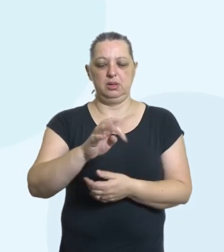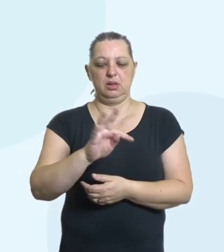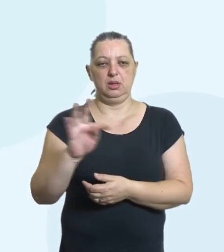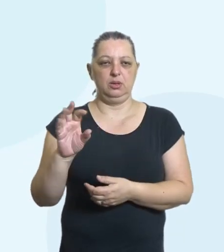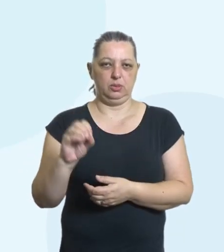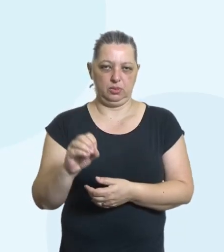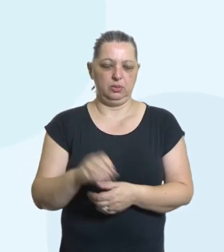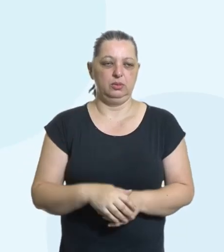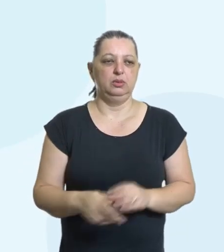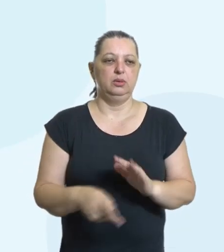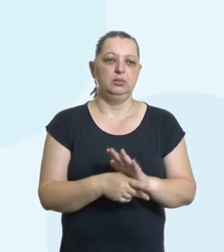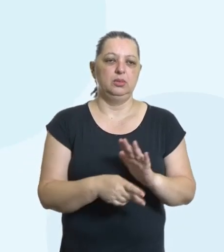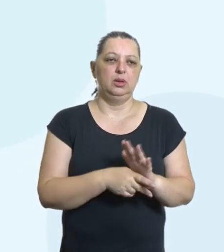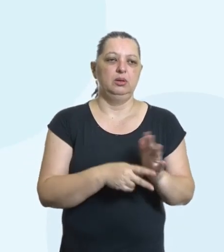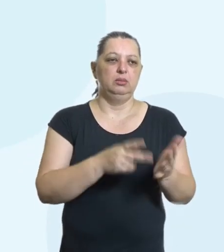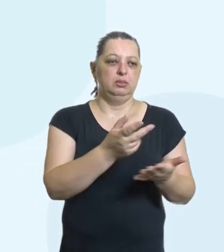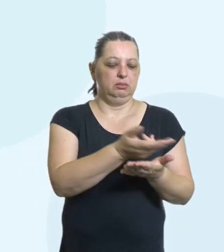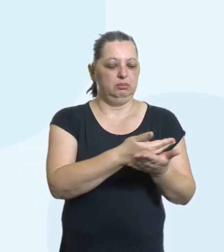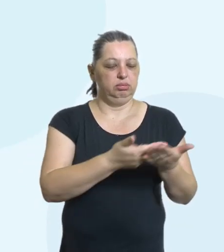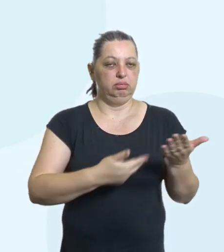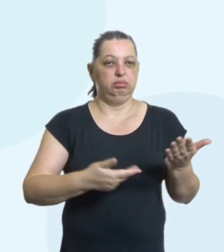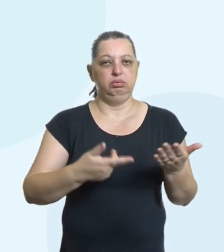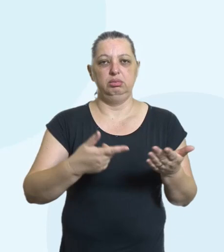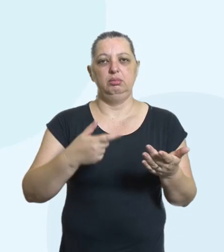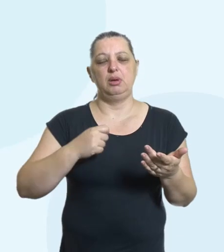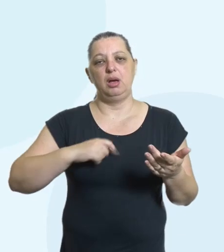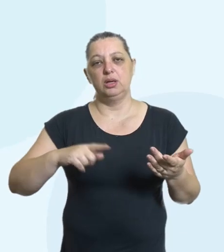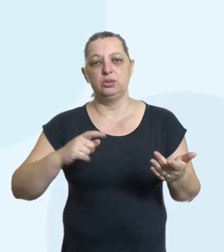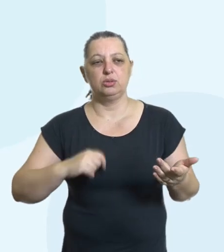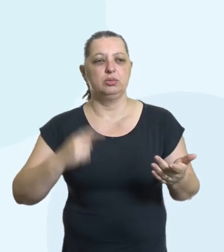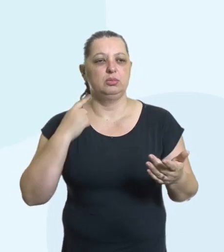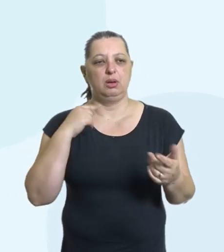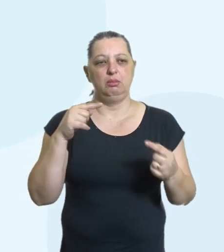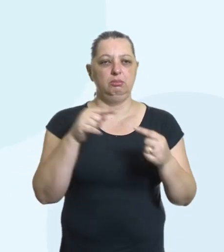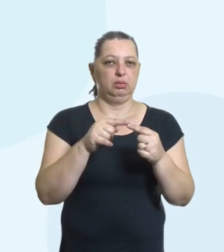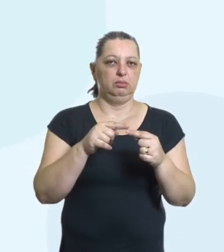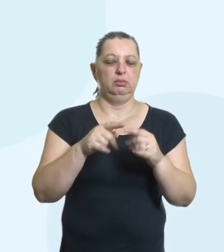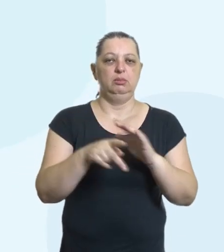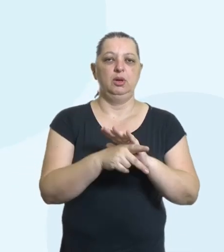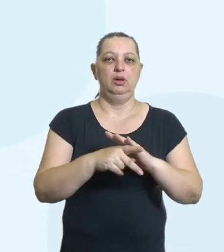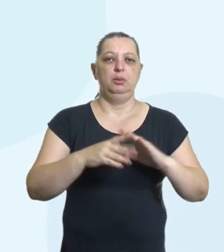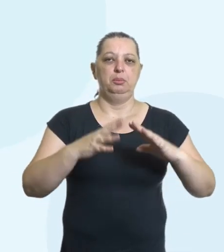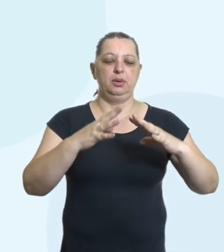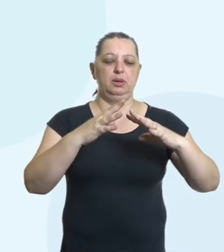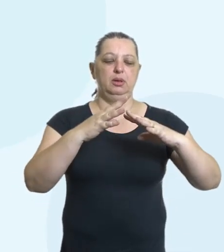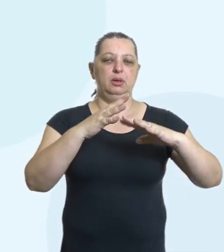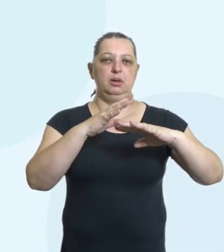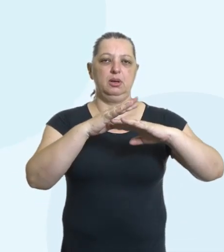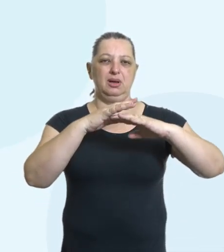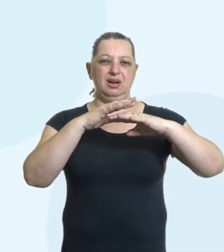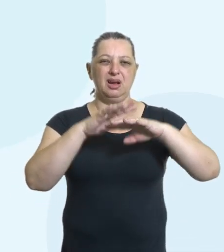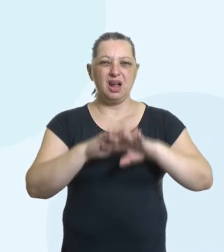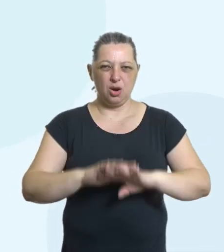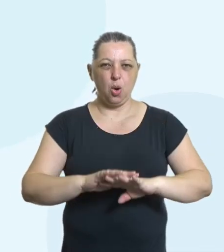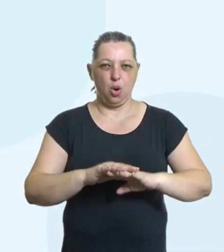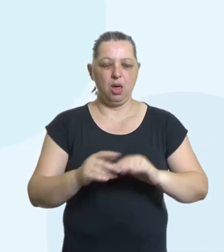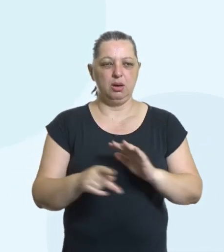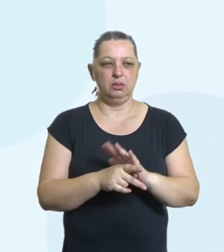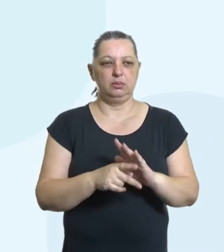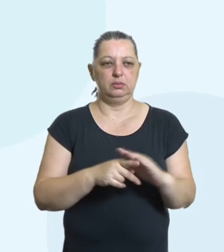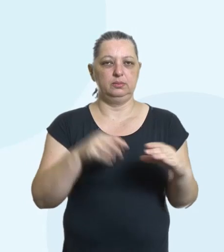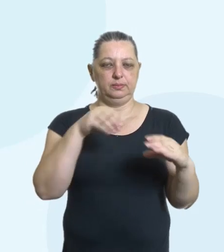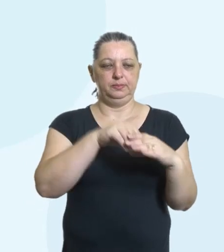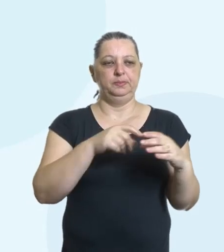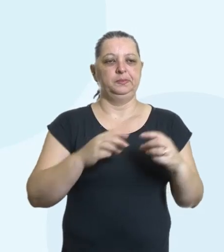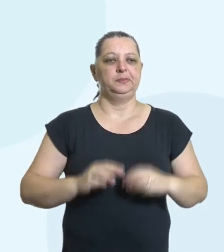na versão do cartunista, uma pomba azul, está presa numa gaiola. Onde está disponível essa charge? Disponível